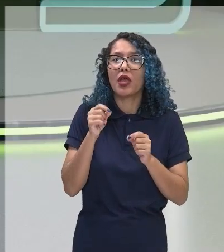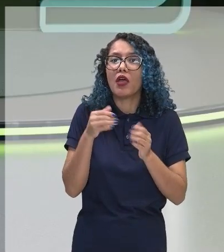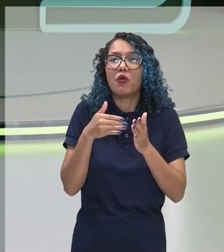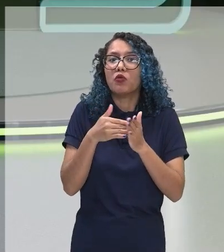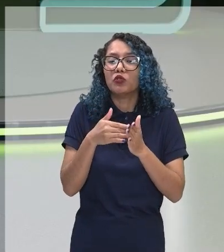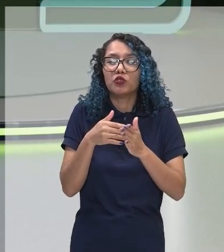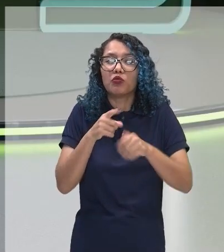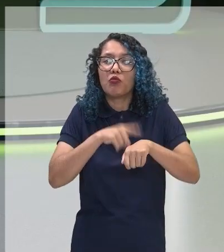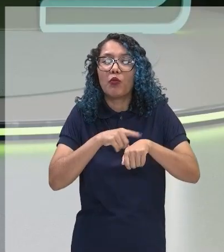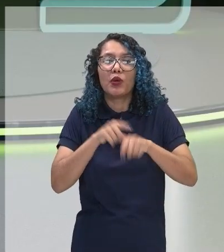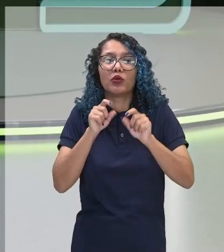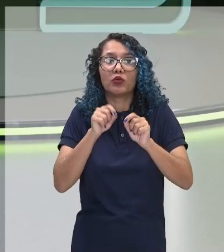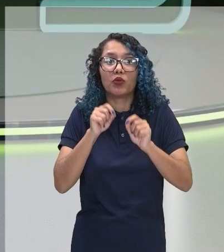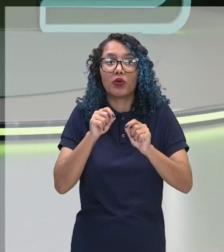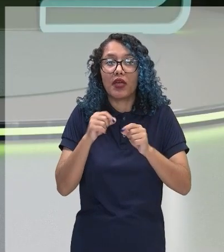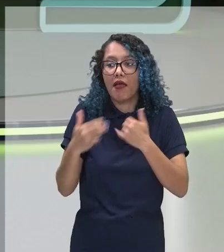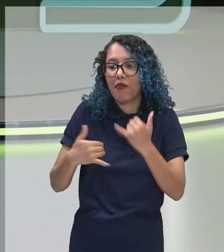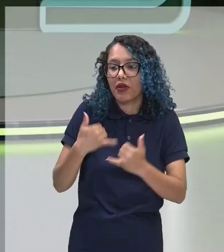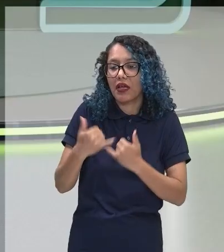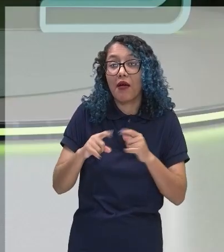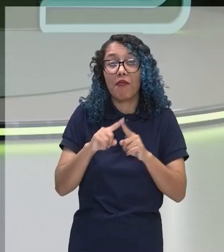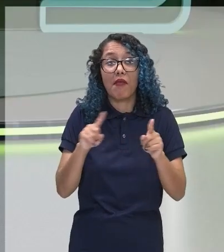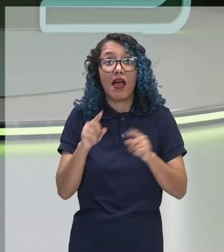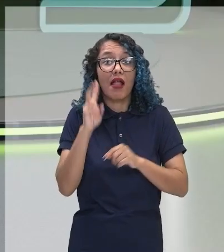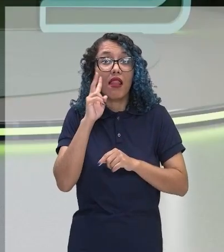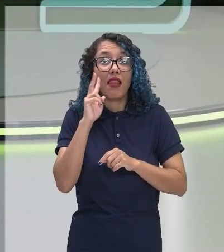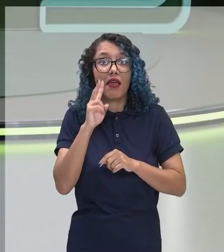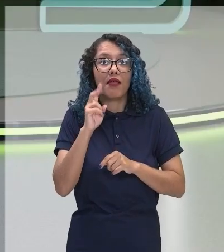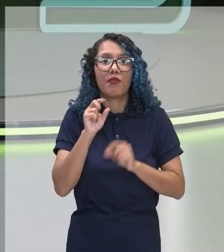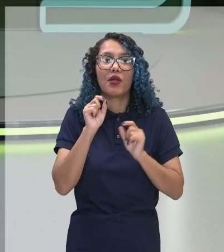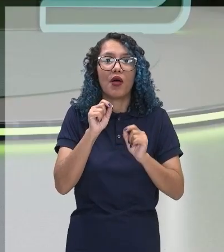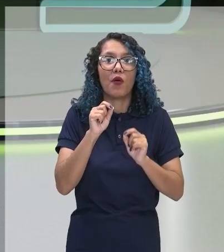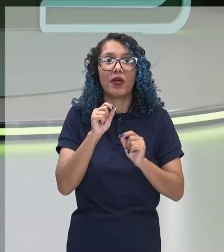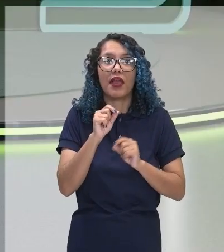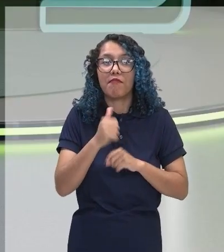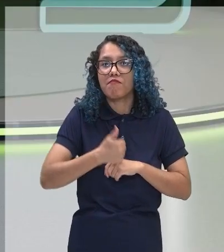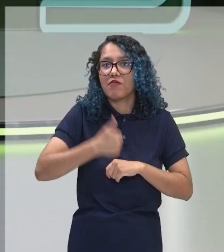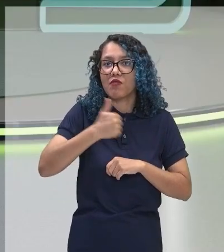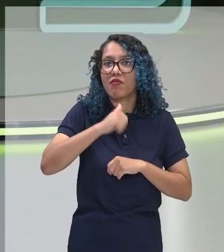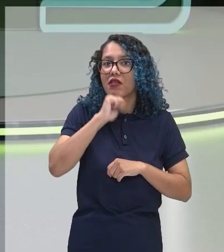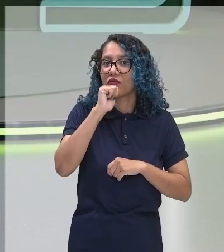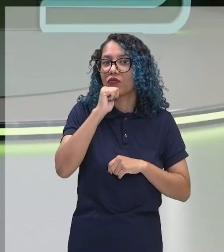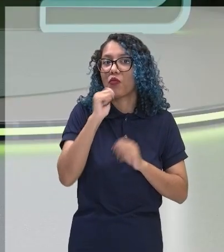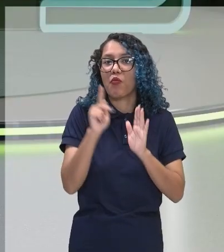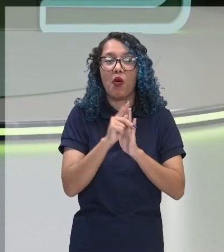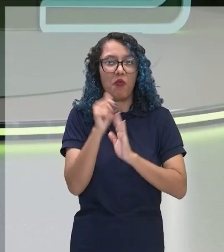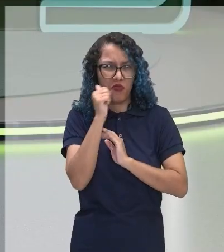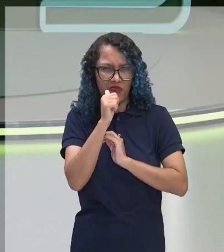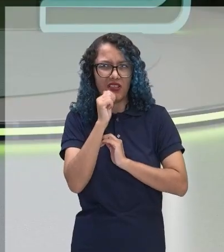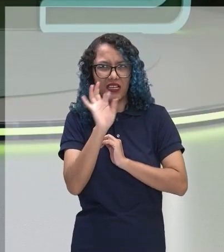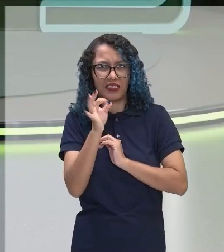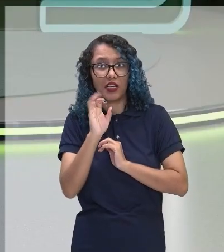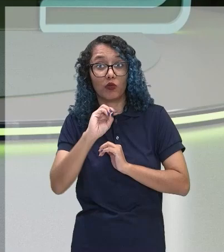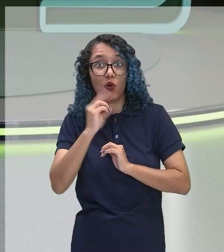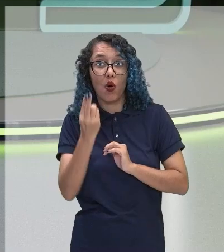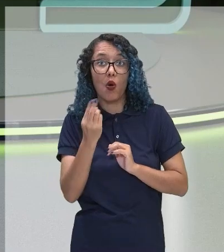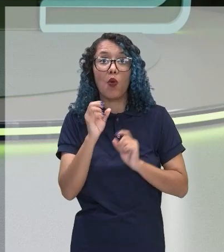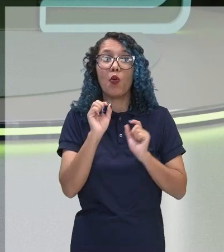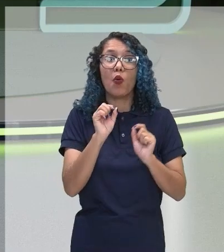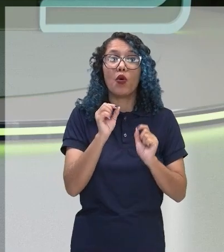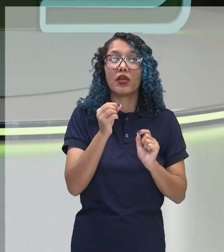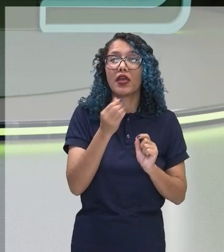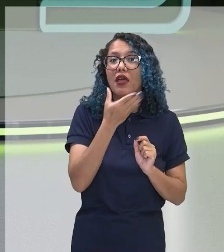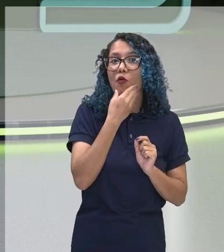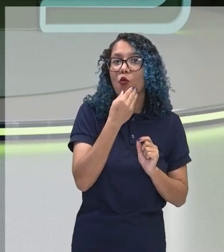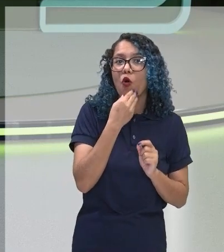lembra claramente da primeira menstruação, no caso das meninas, ou da primeira vez que precisou fazer a barba aí no